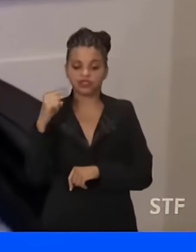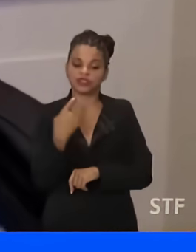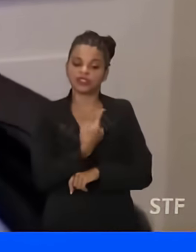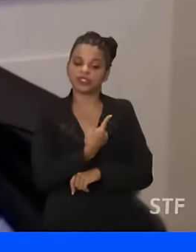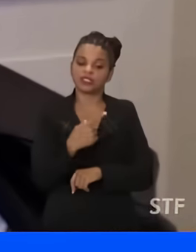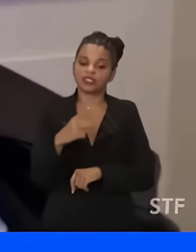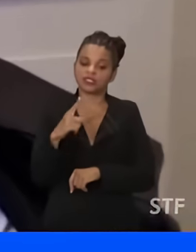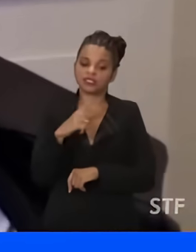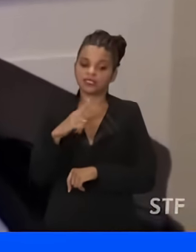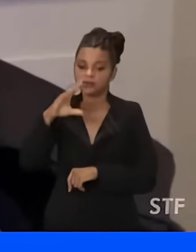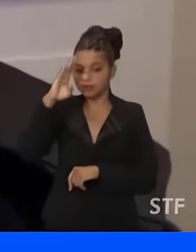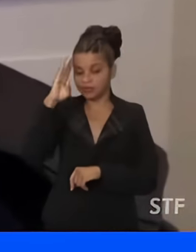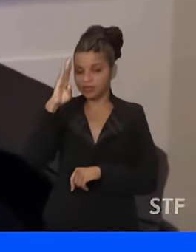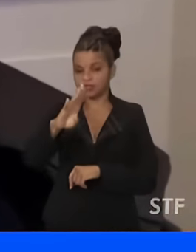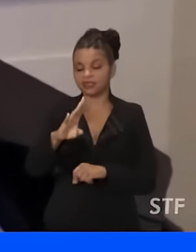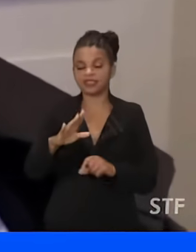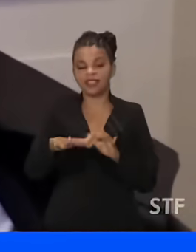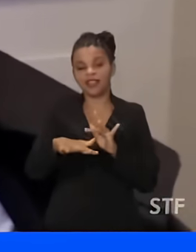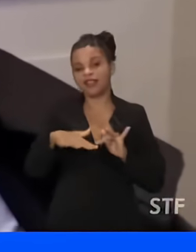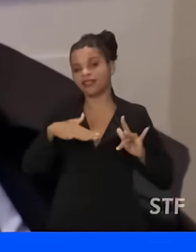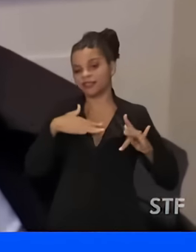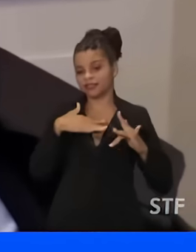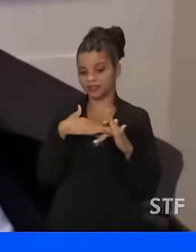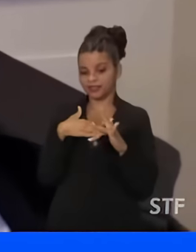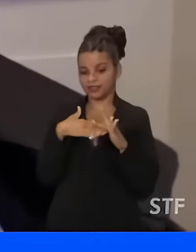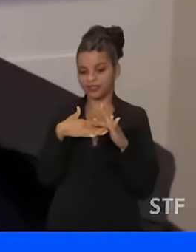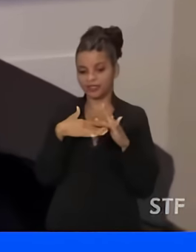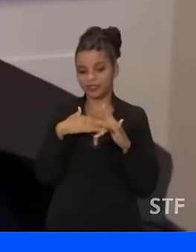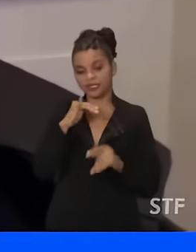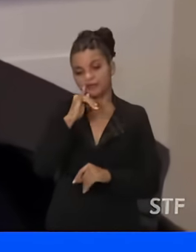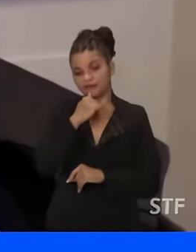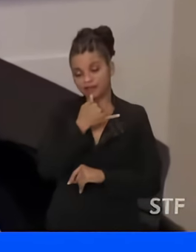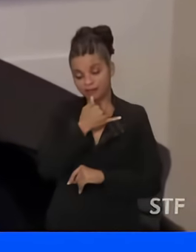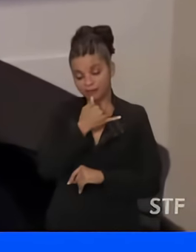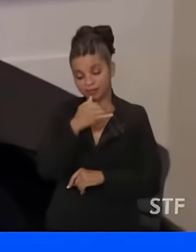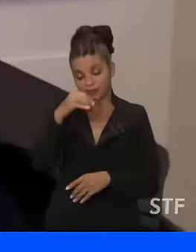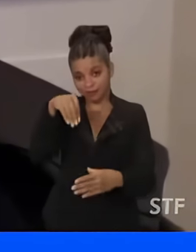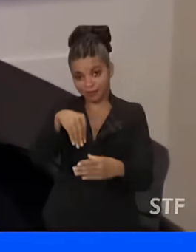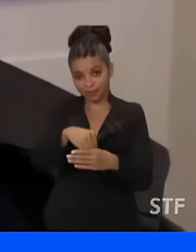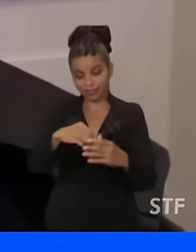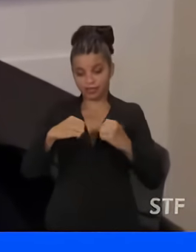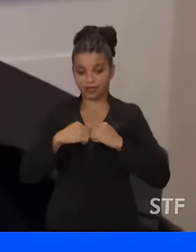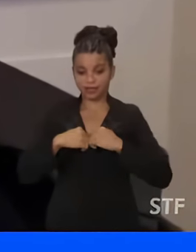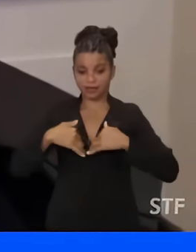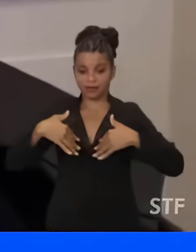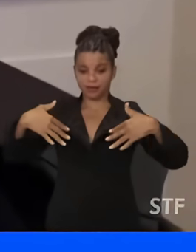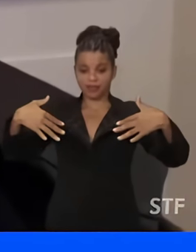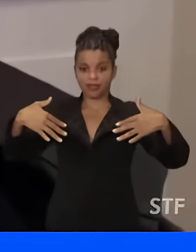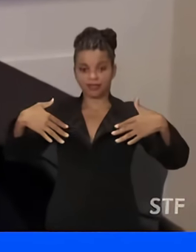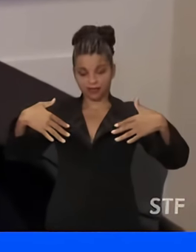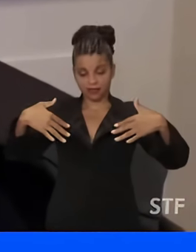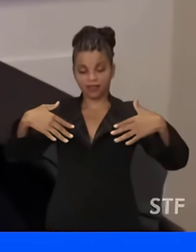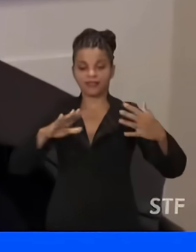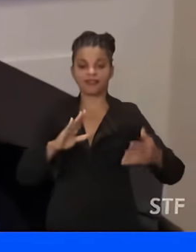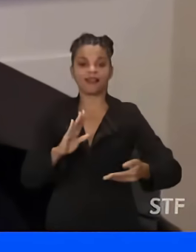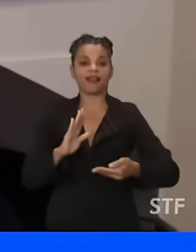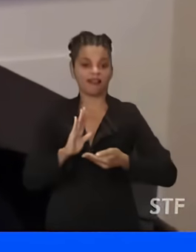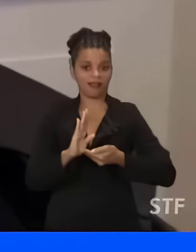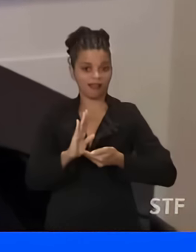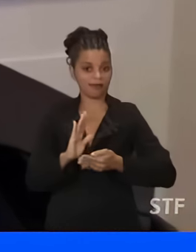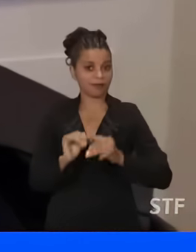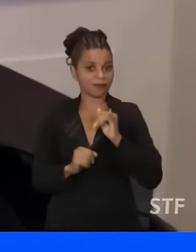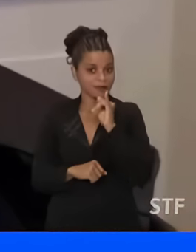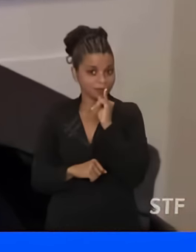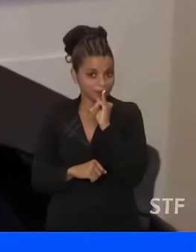pelas redes sociais e, lamentavelmente, até dentro de plenário da Câmara dos Deputados, por exemplo,